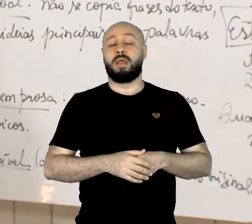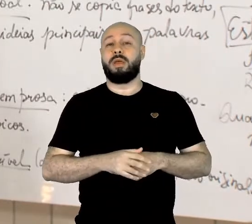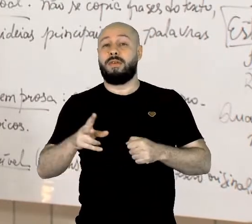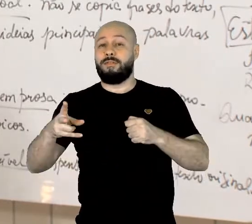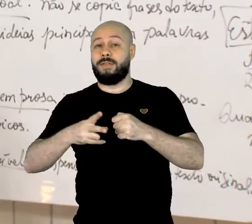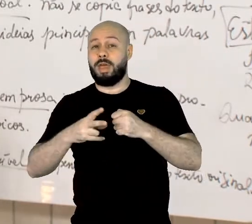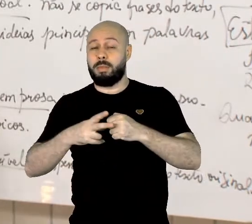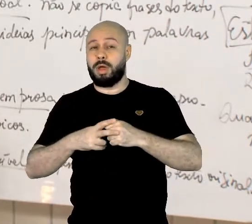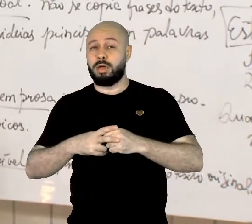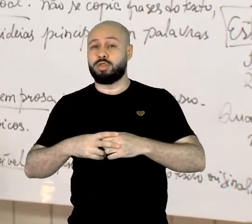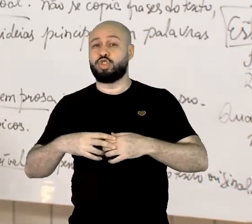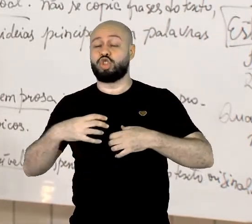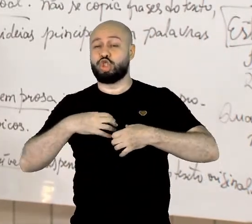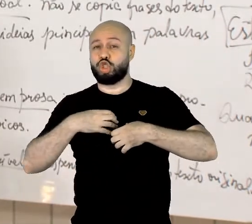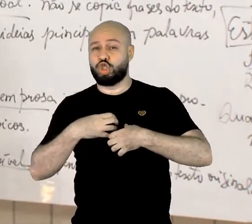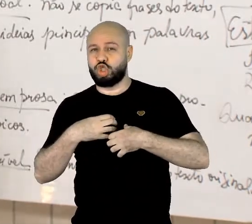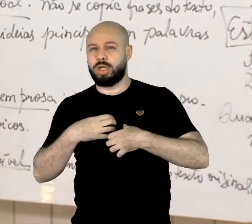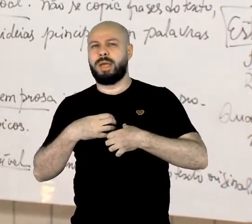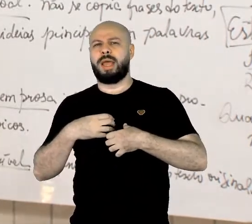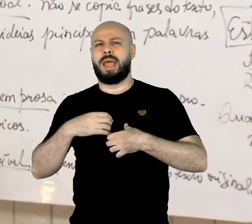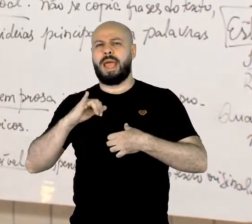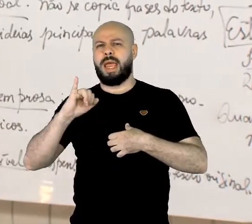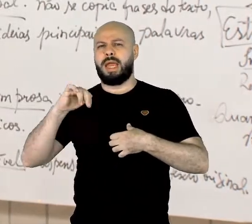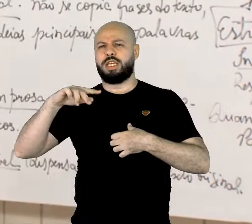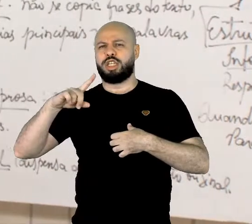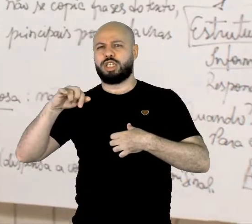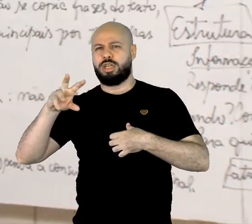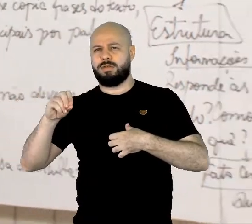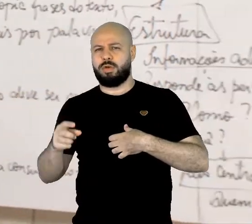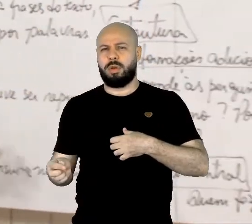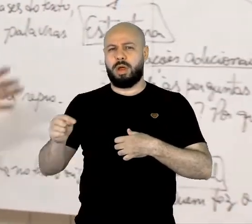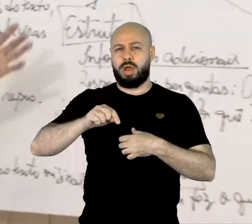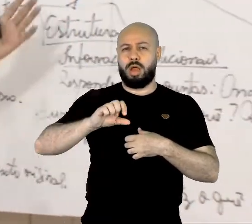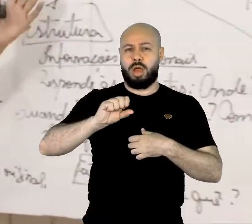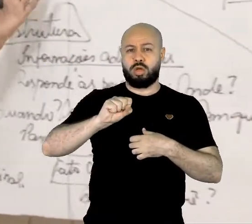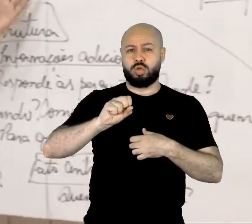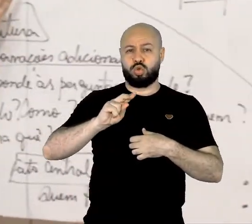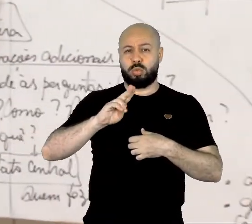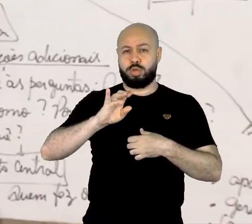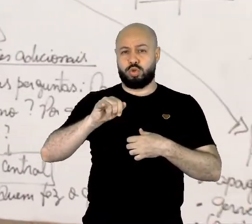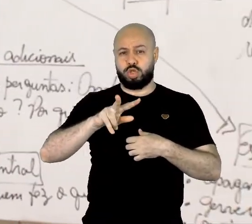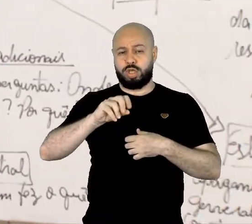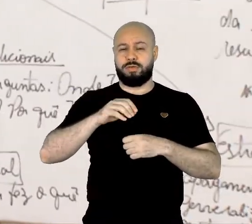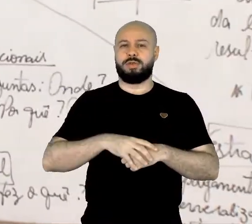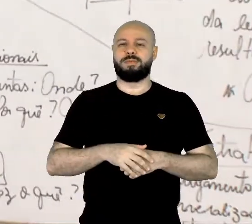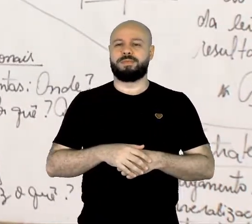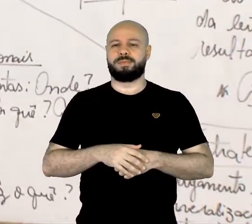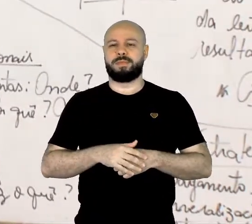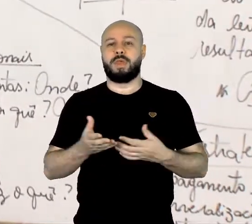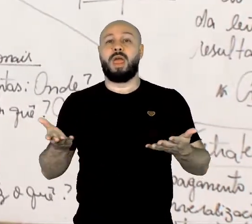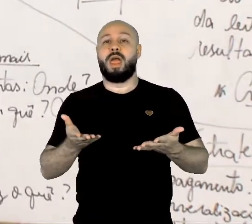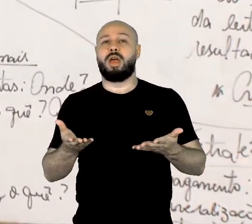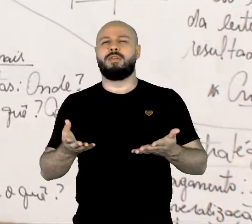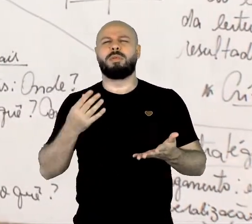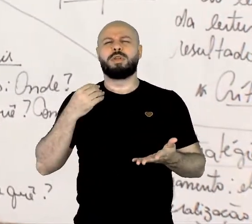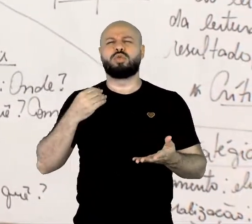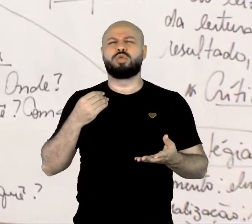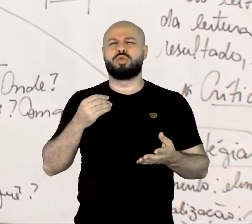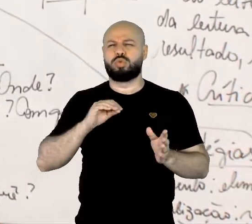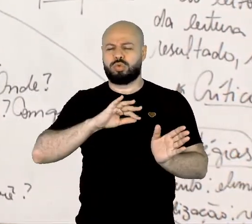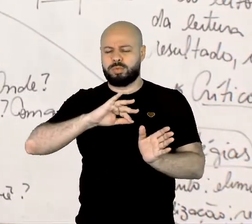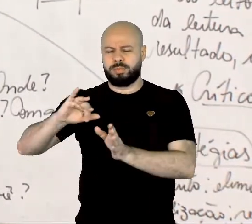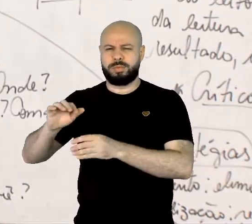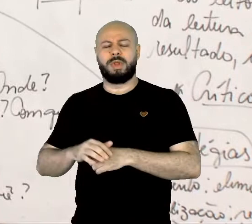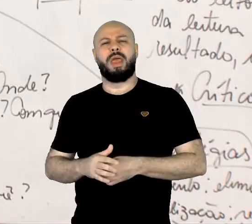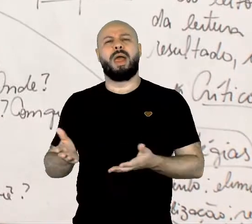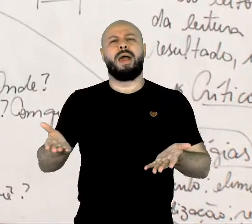modo subjuntivo, tá? Então, vamos aqui no quadro agora. O resumo, vamos conhecer as partes do resumo,